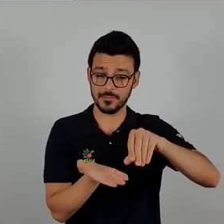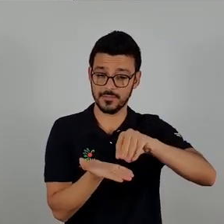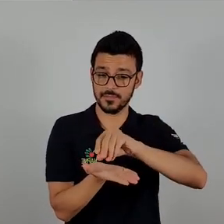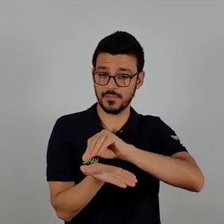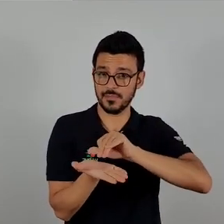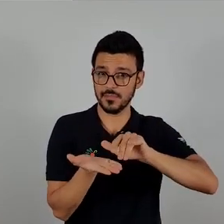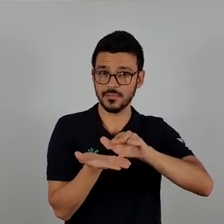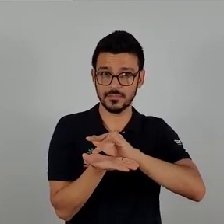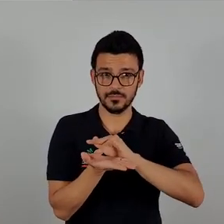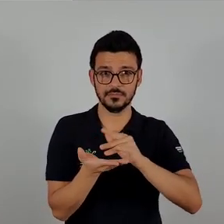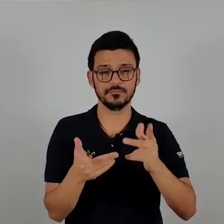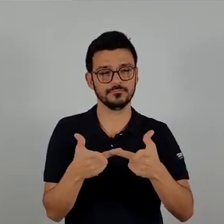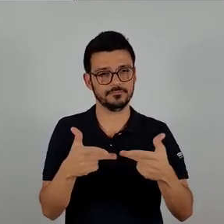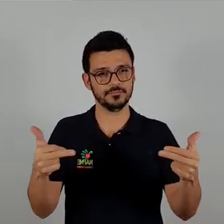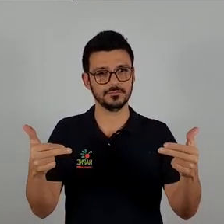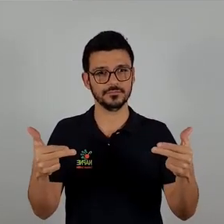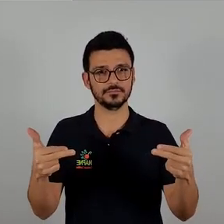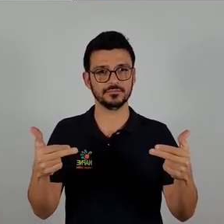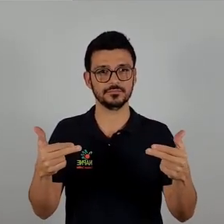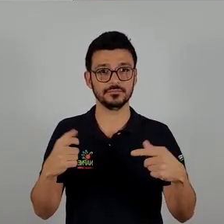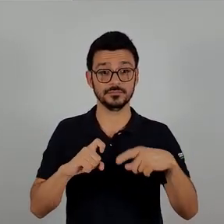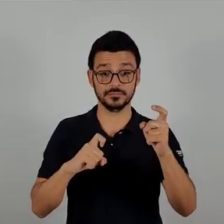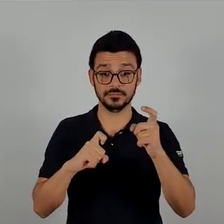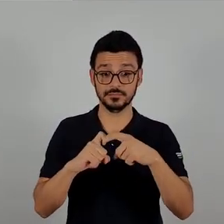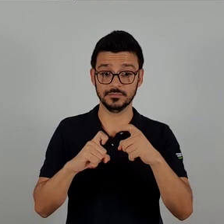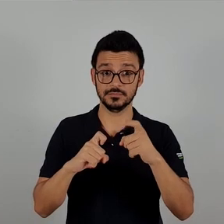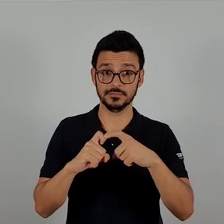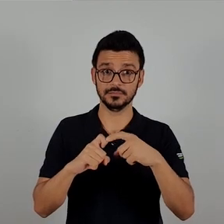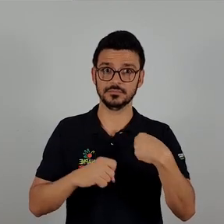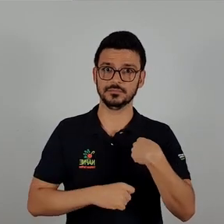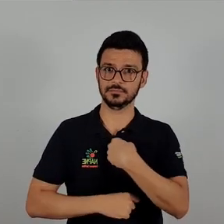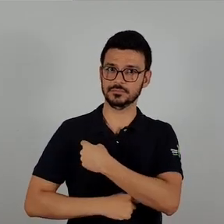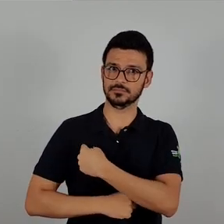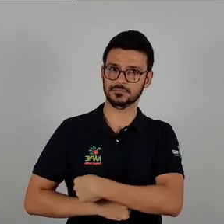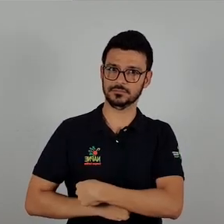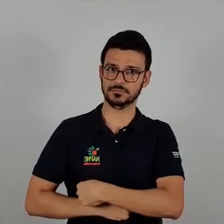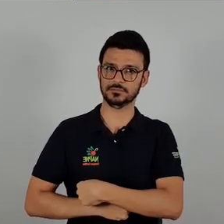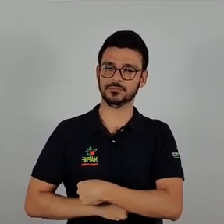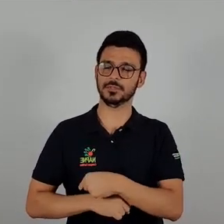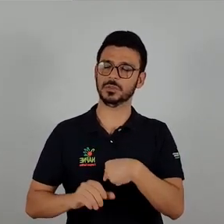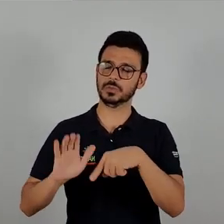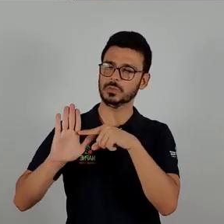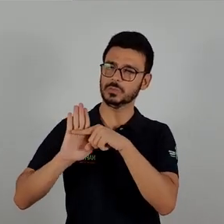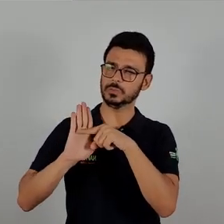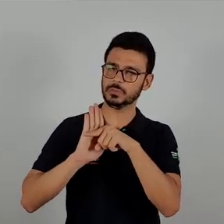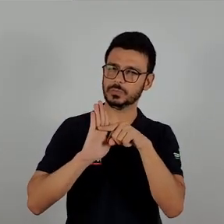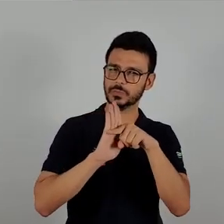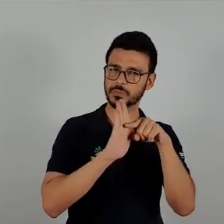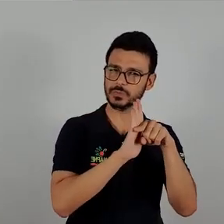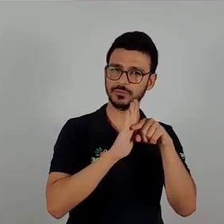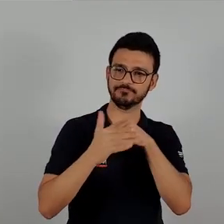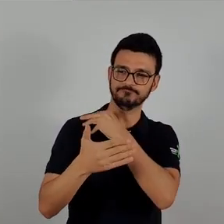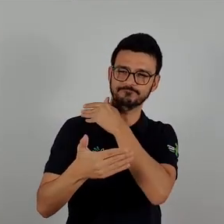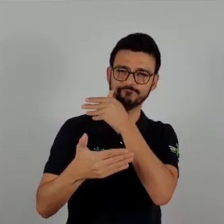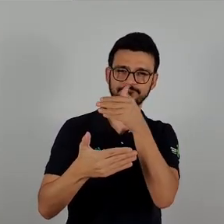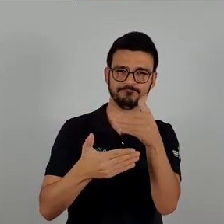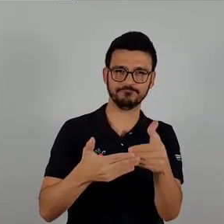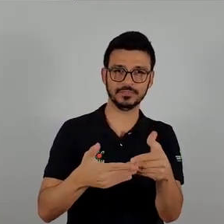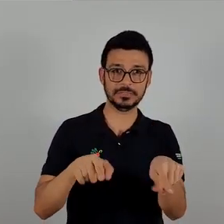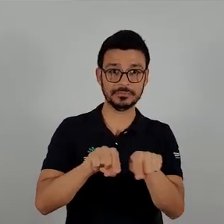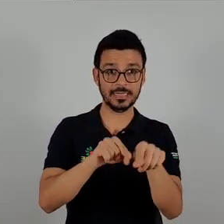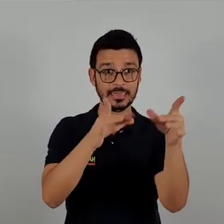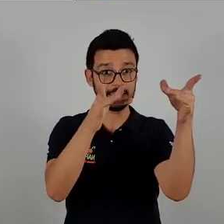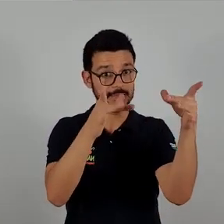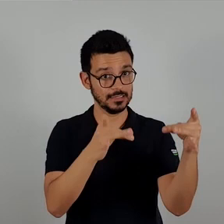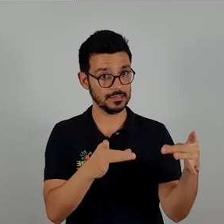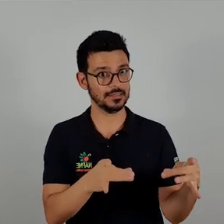faz. E essa é a grande diferença de eu pegar a comparação com a botânica nossa nacional e comparar